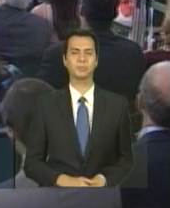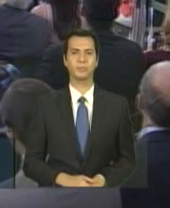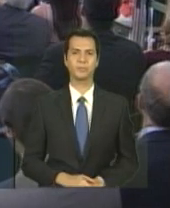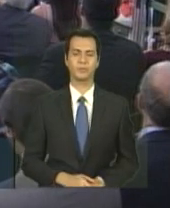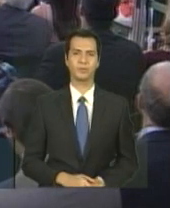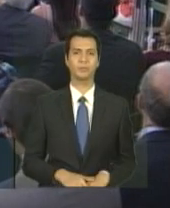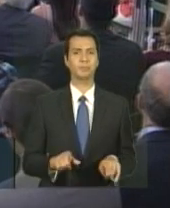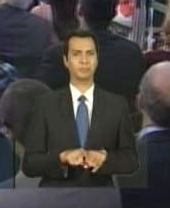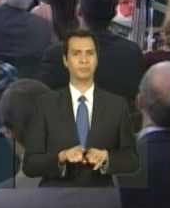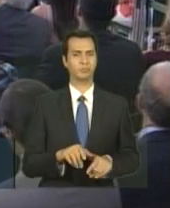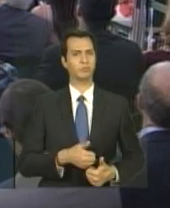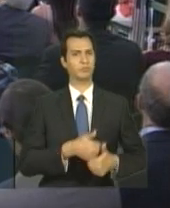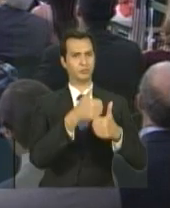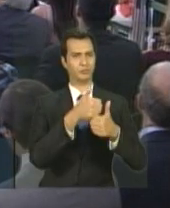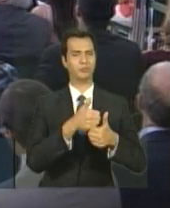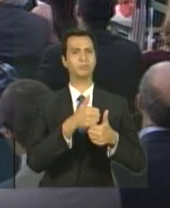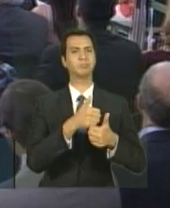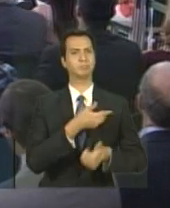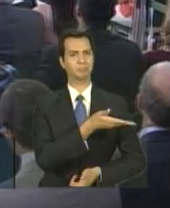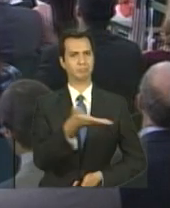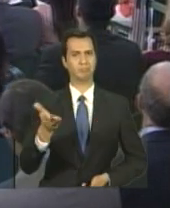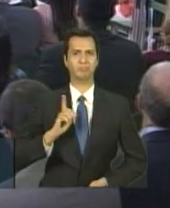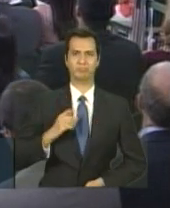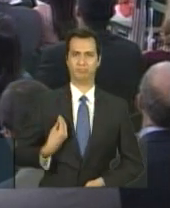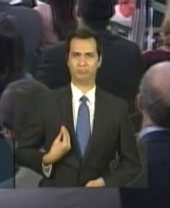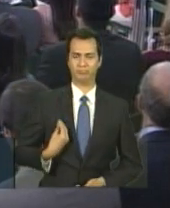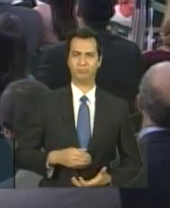e as demais autoridades presentes.